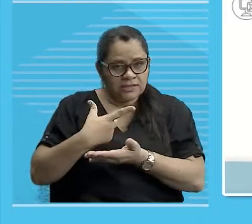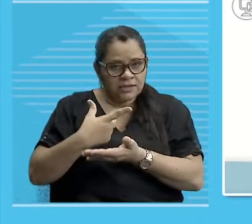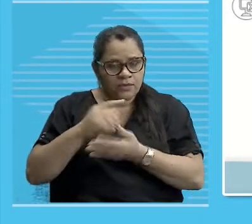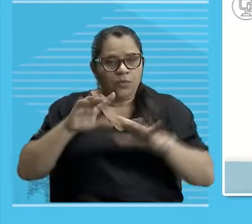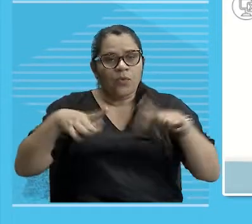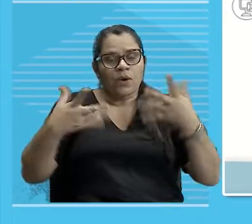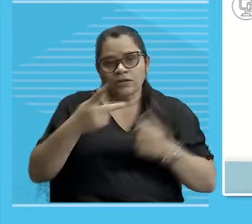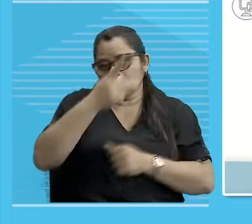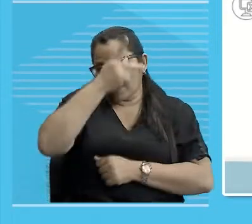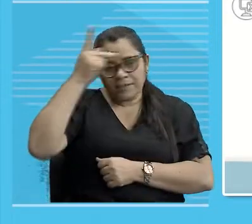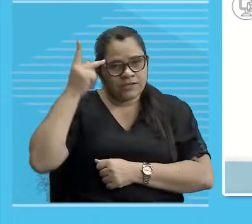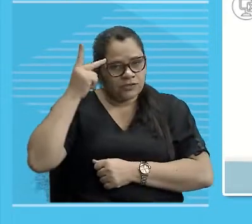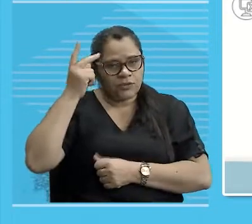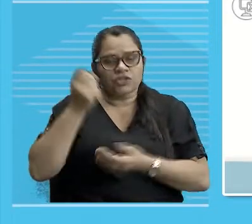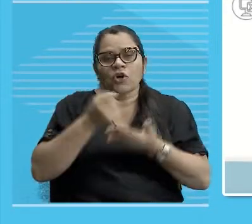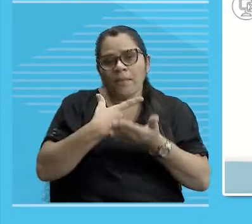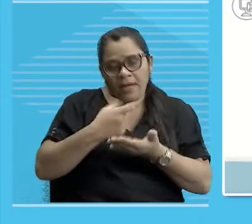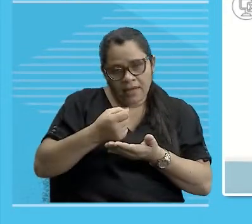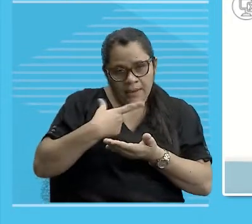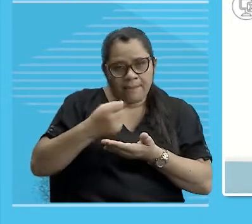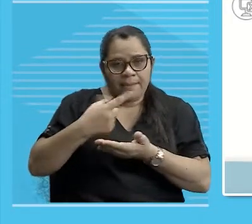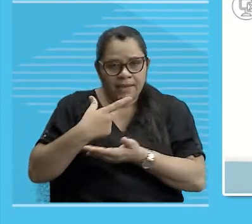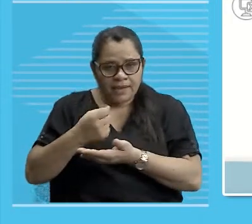está sedado, porém